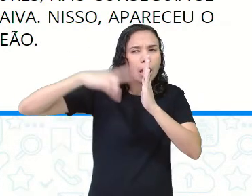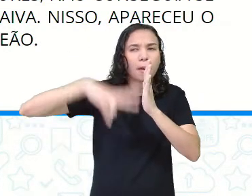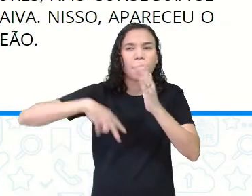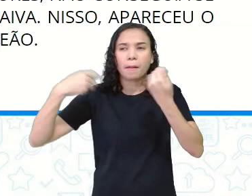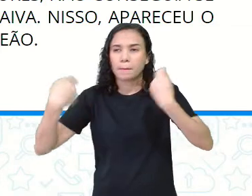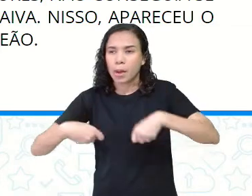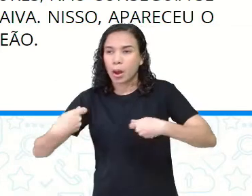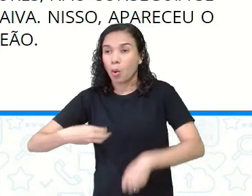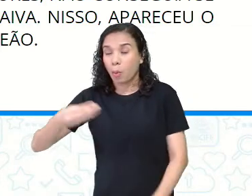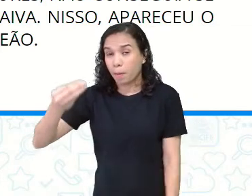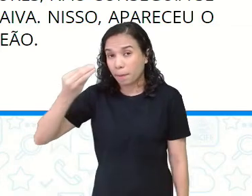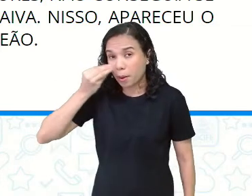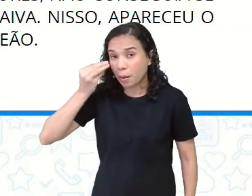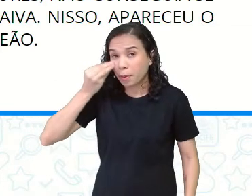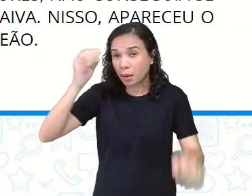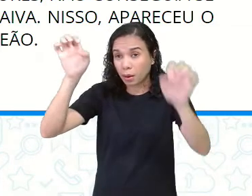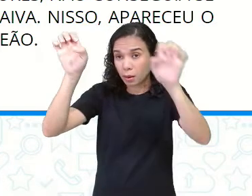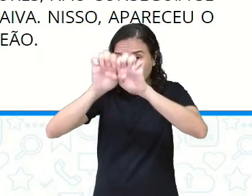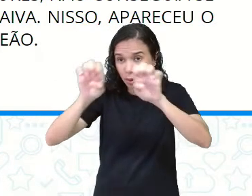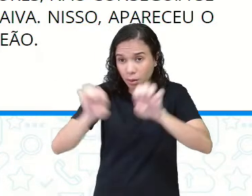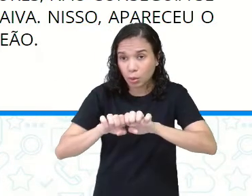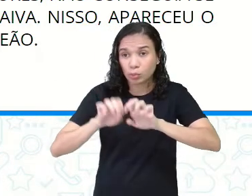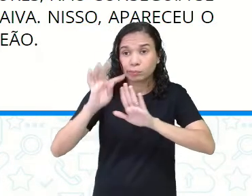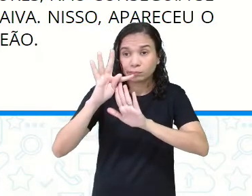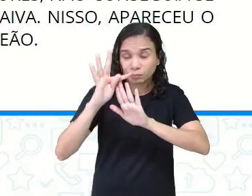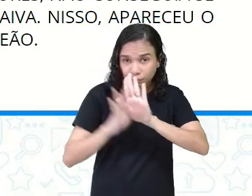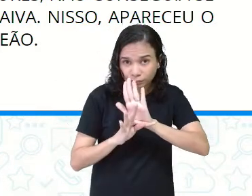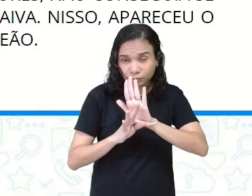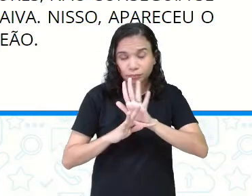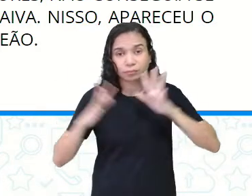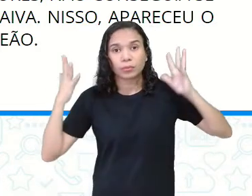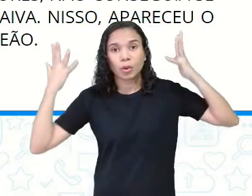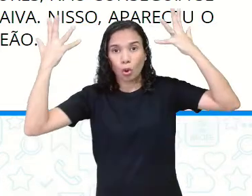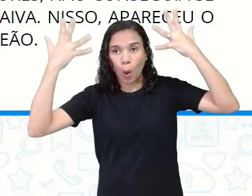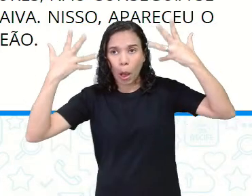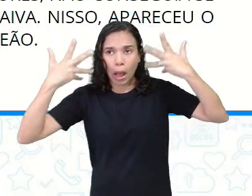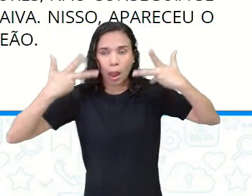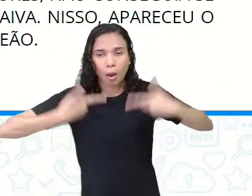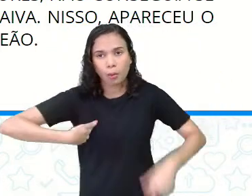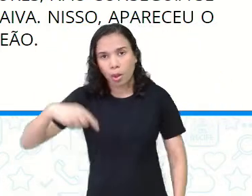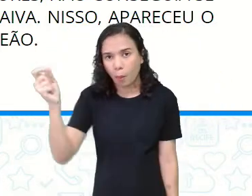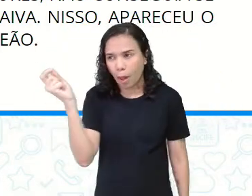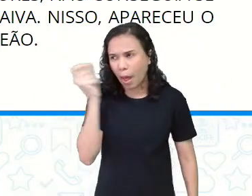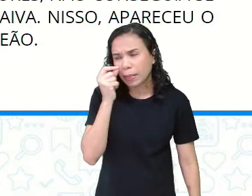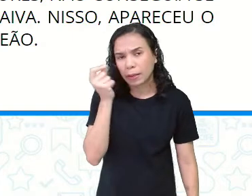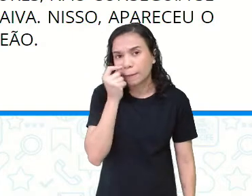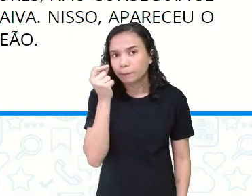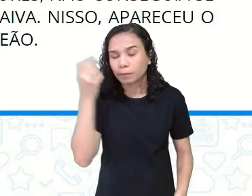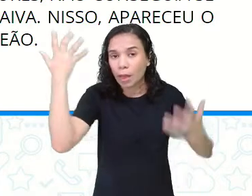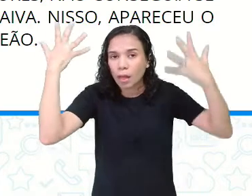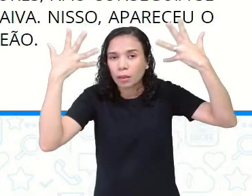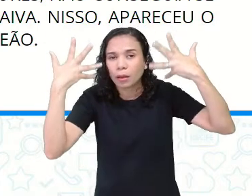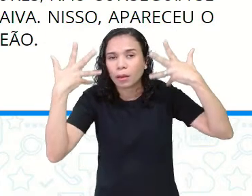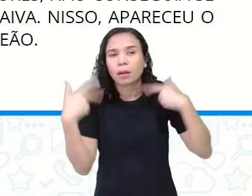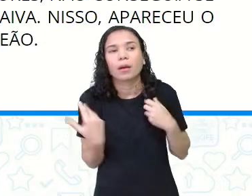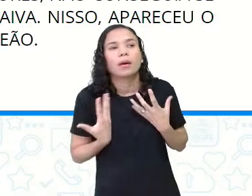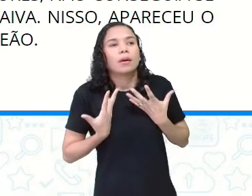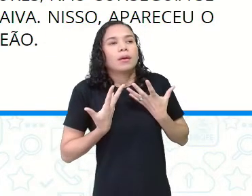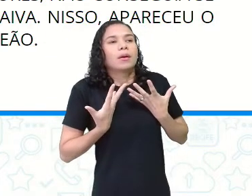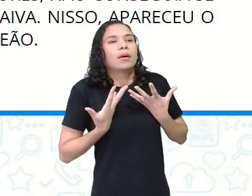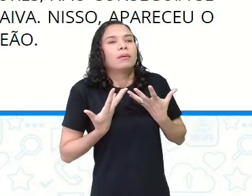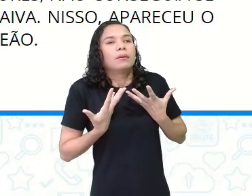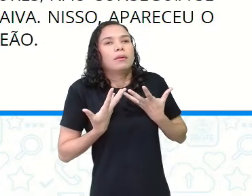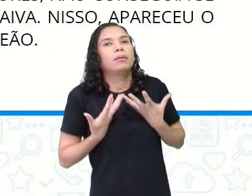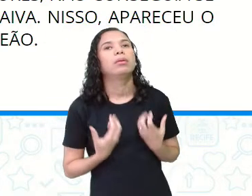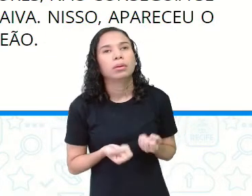preciso observar a estrutura do texto. O leão e o ratinho. Um leão cansado de